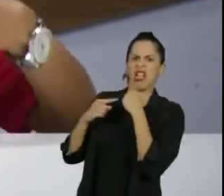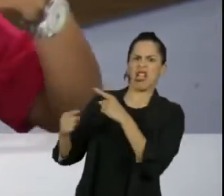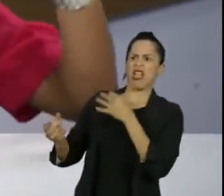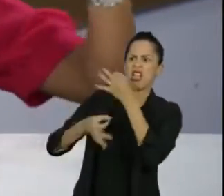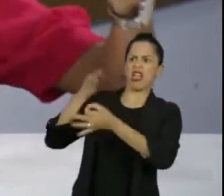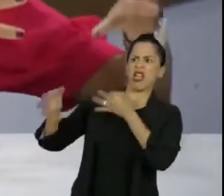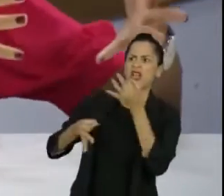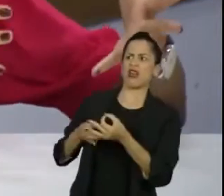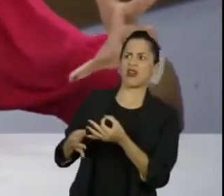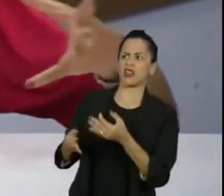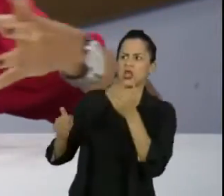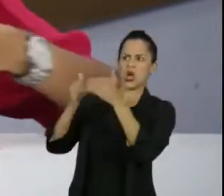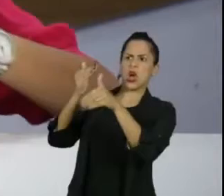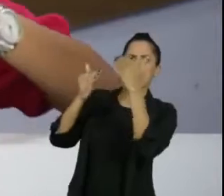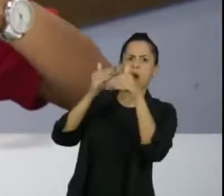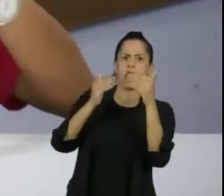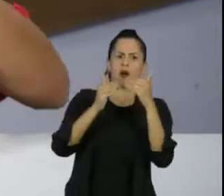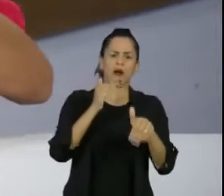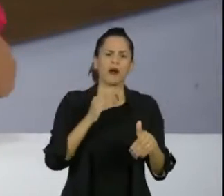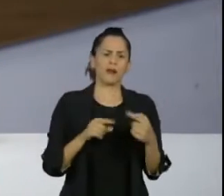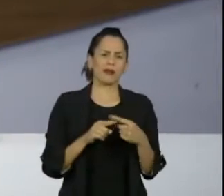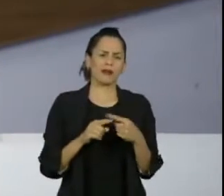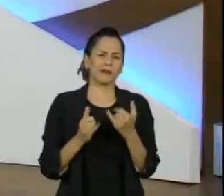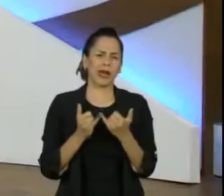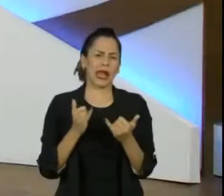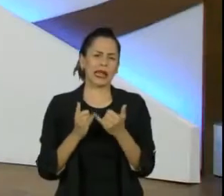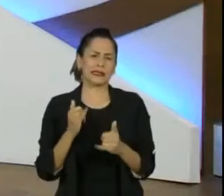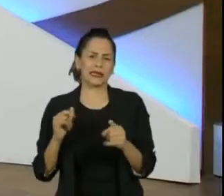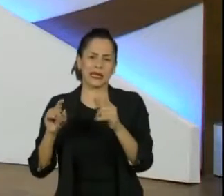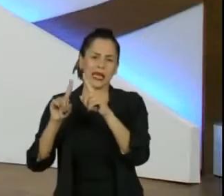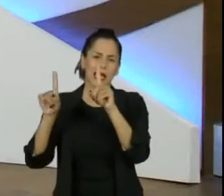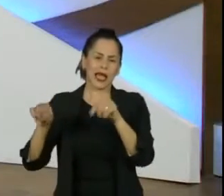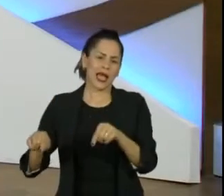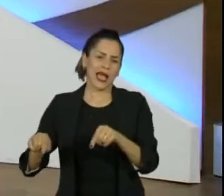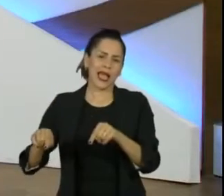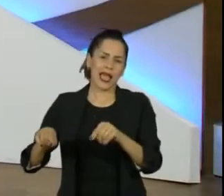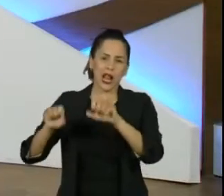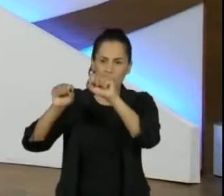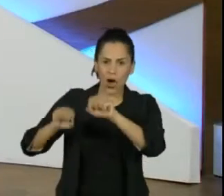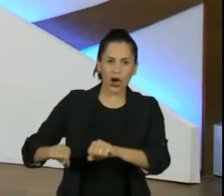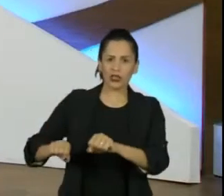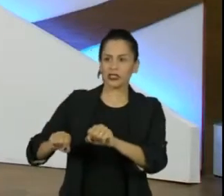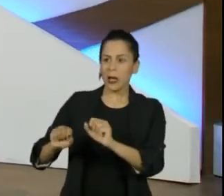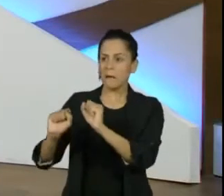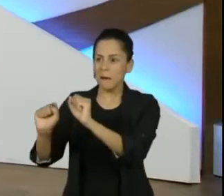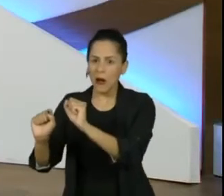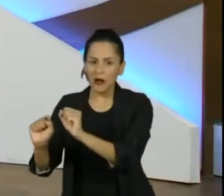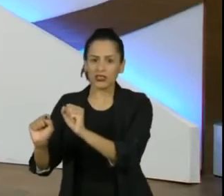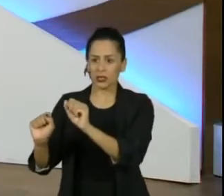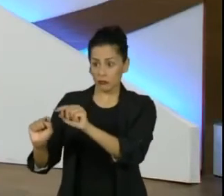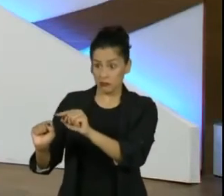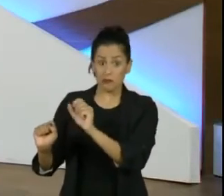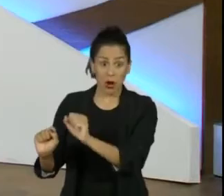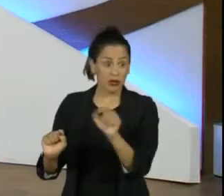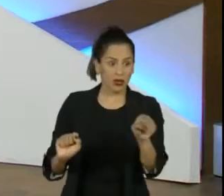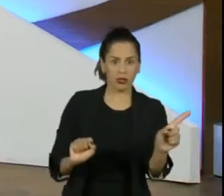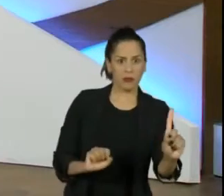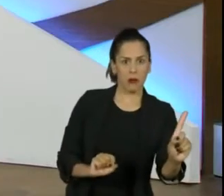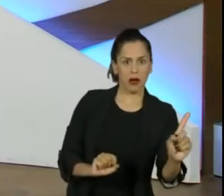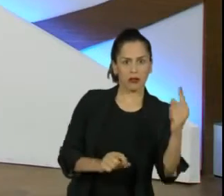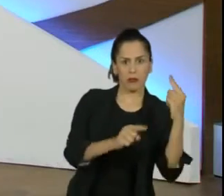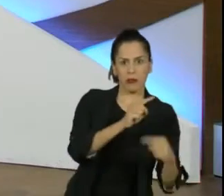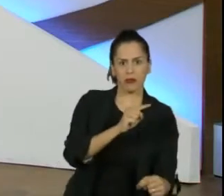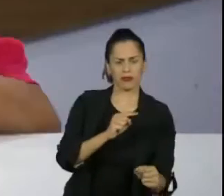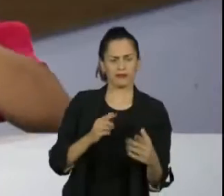concedendo para um tipo de lojista e não para outros, né? E a outra questão é a questão do ensino